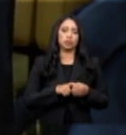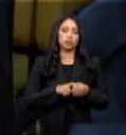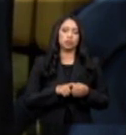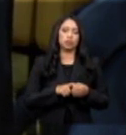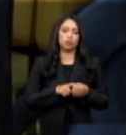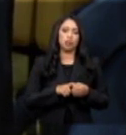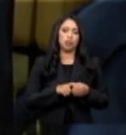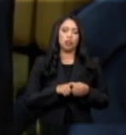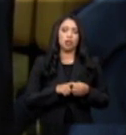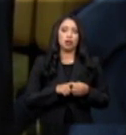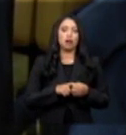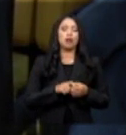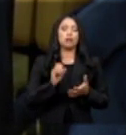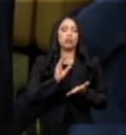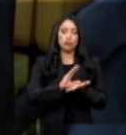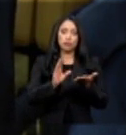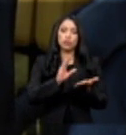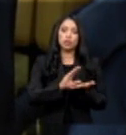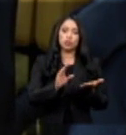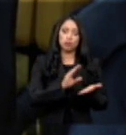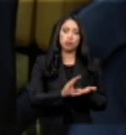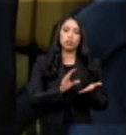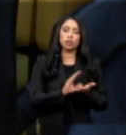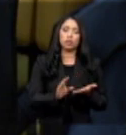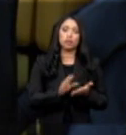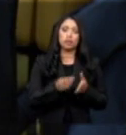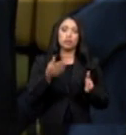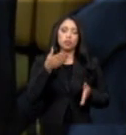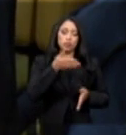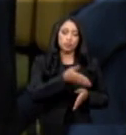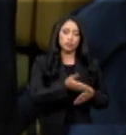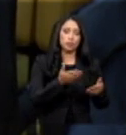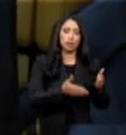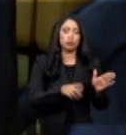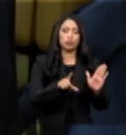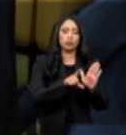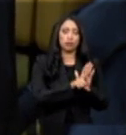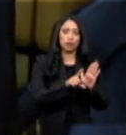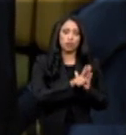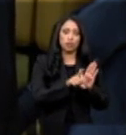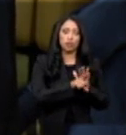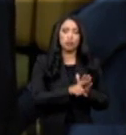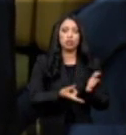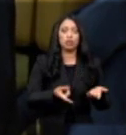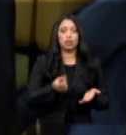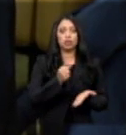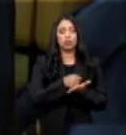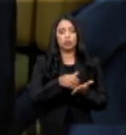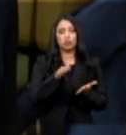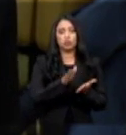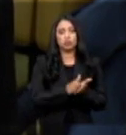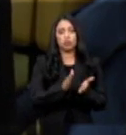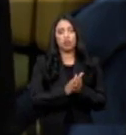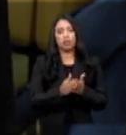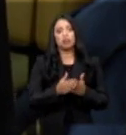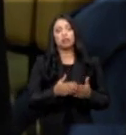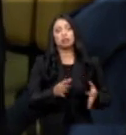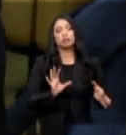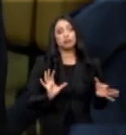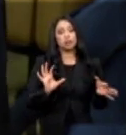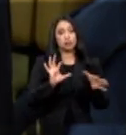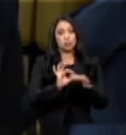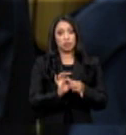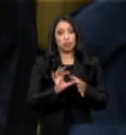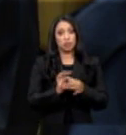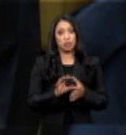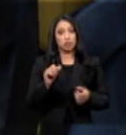voltam-se ao fomento de investimentos na área, na medida em que o texto legal condiciona a prorrogação antecipada dos contratos de parceria vigentes à realização